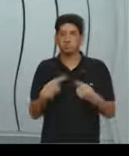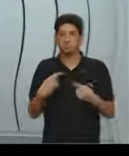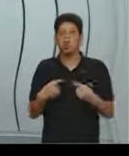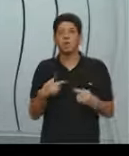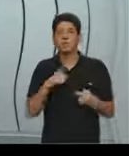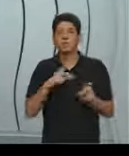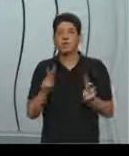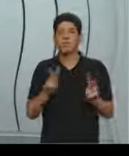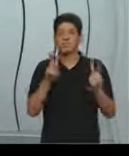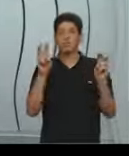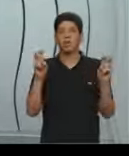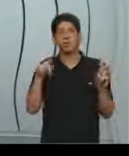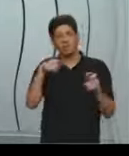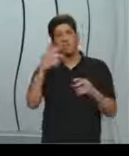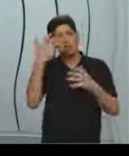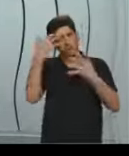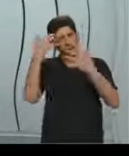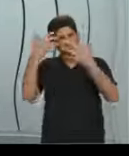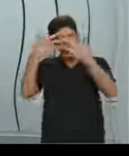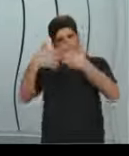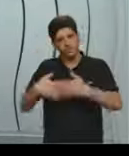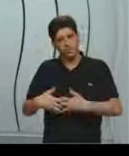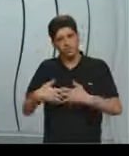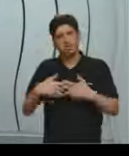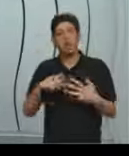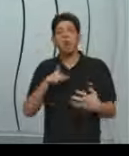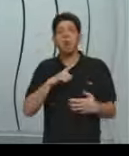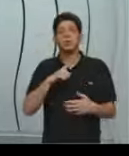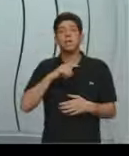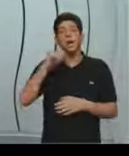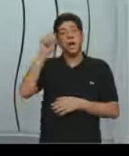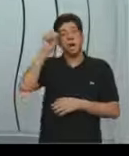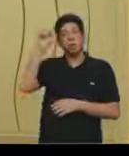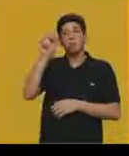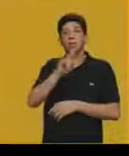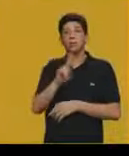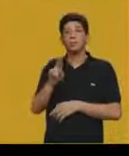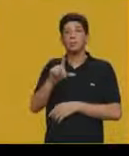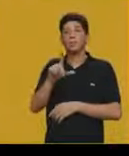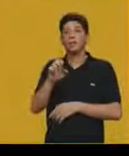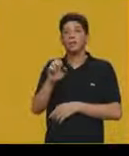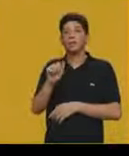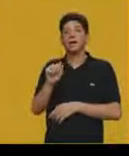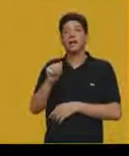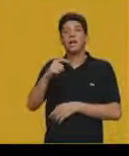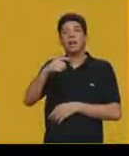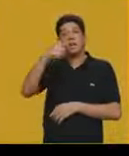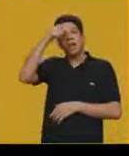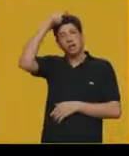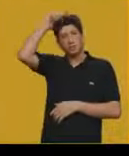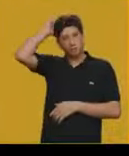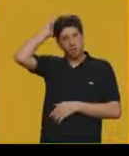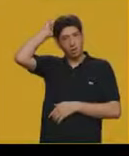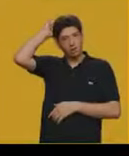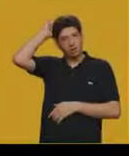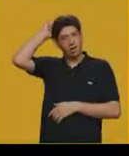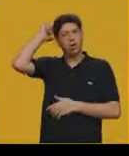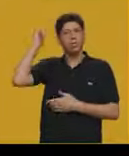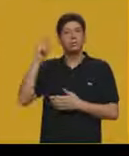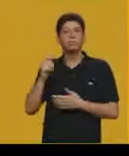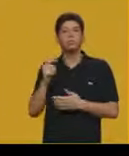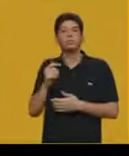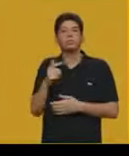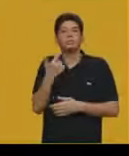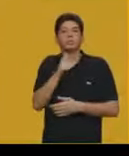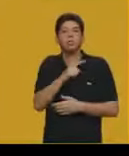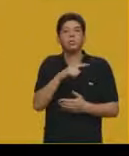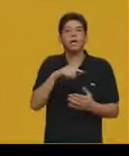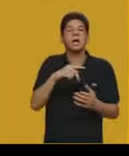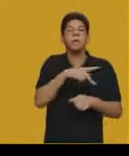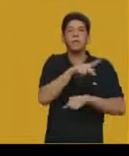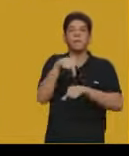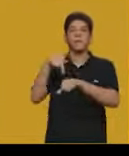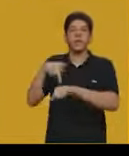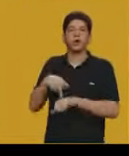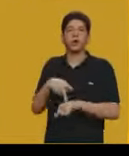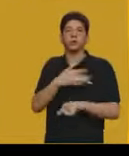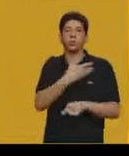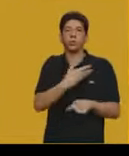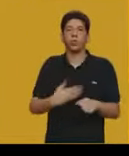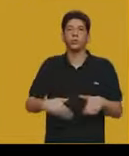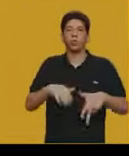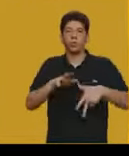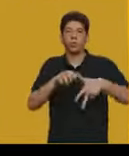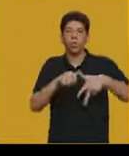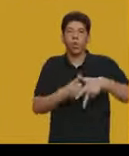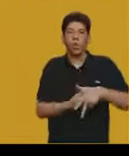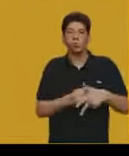refletir então a frase do autor que chama Leandro karnal queria falar não existe país como governos corruptos e população nesta